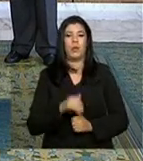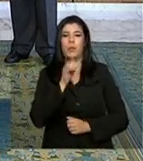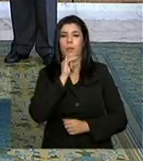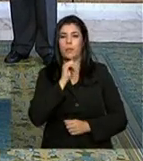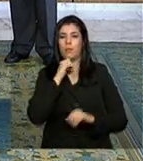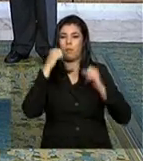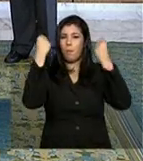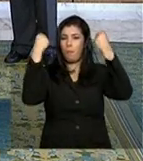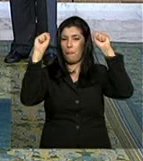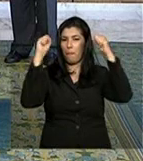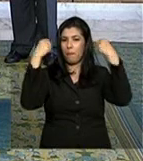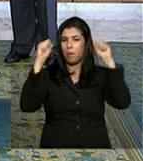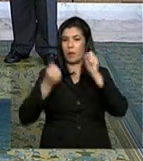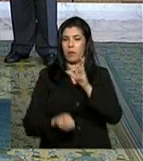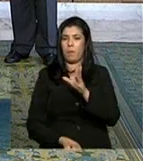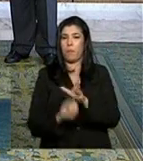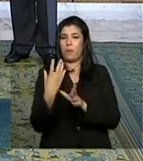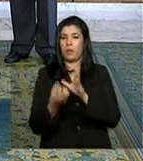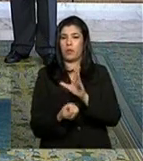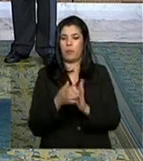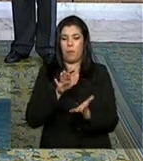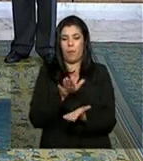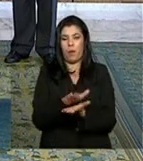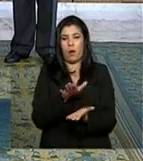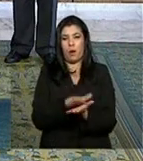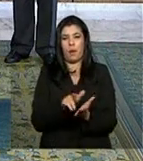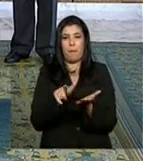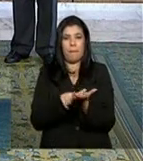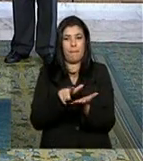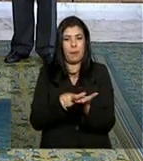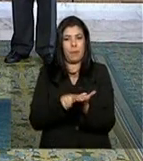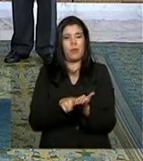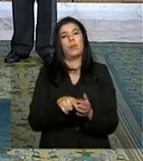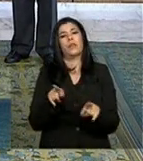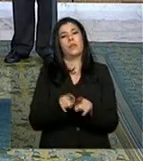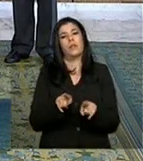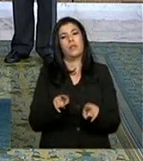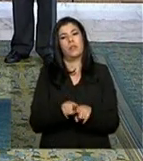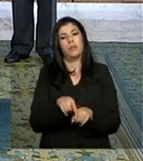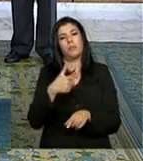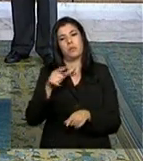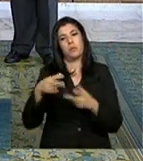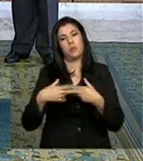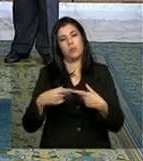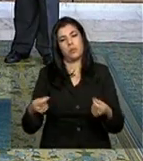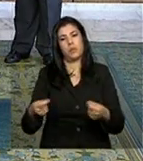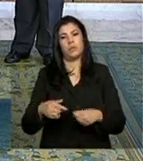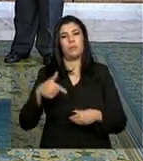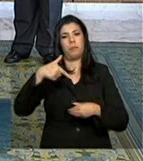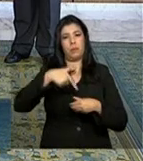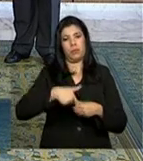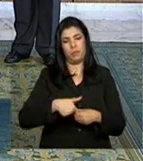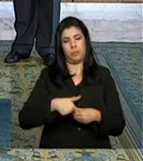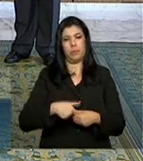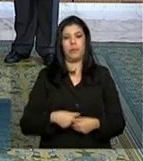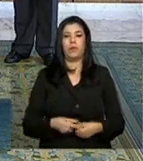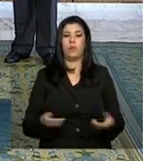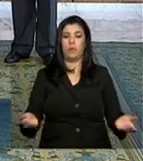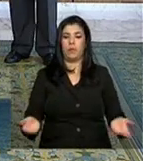máquinas para o processamento de celulose, derivados de petróleo e papel. Então, nessa